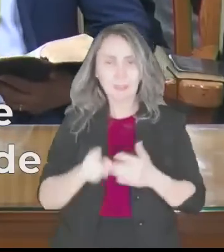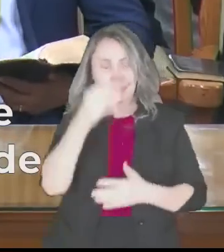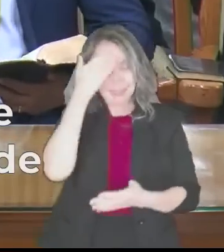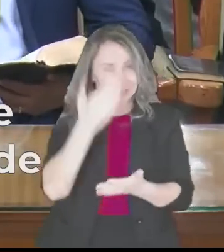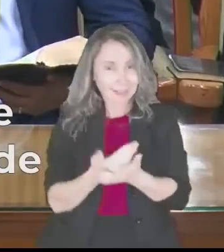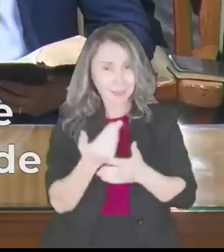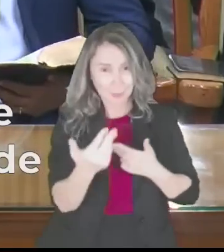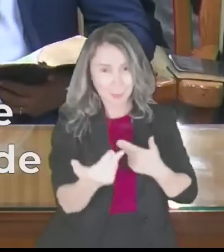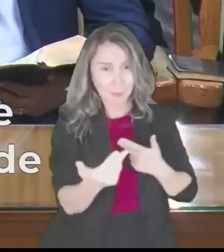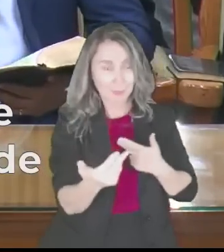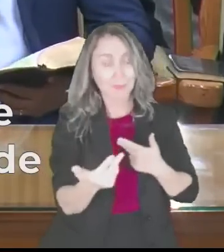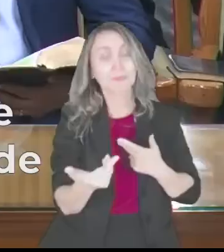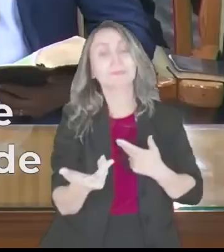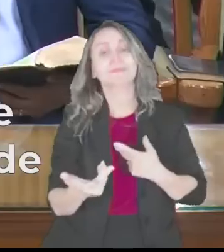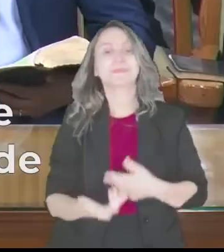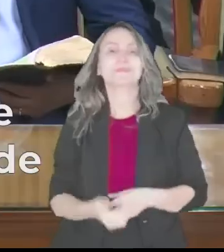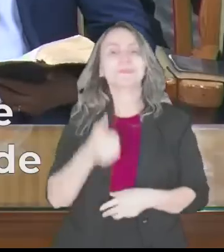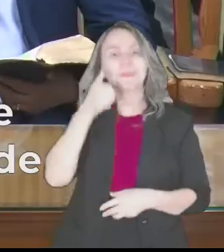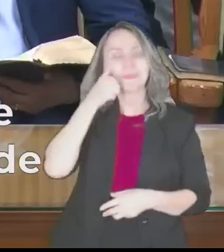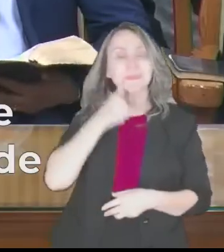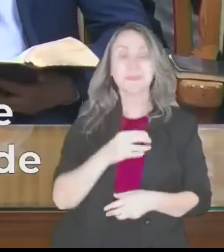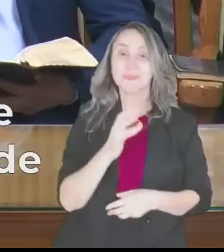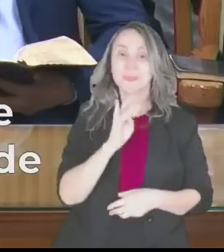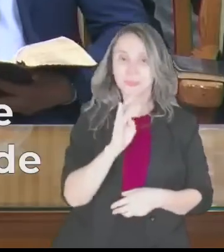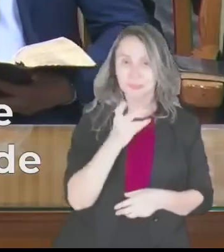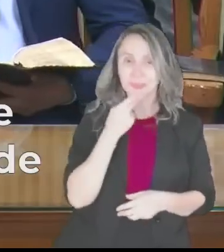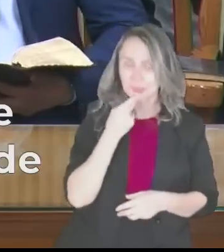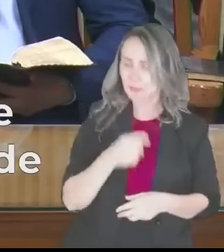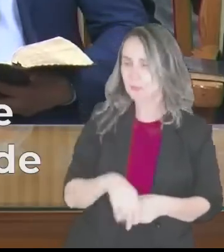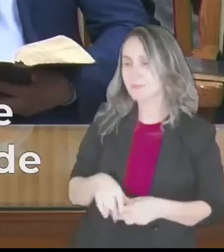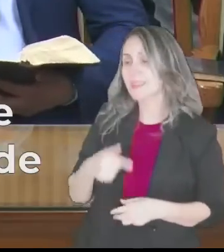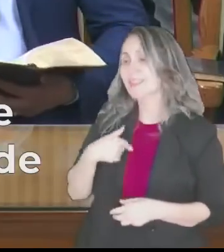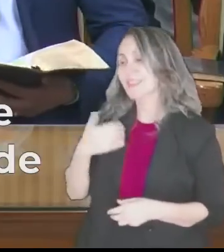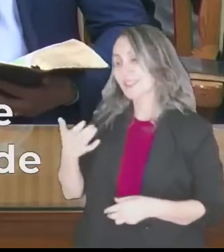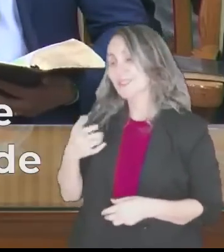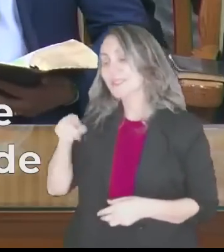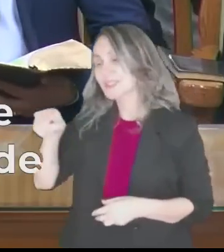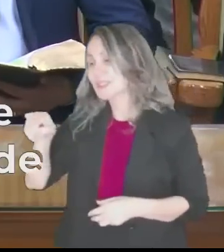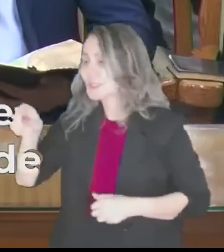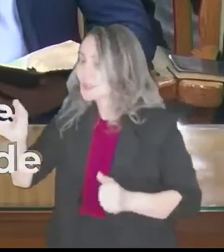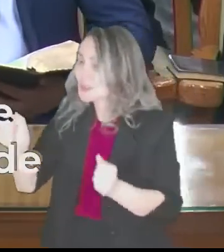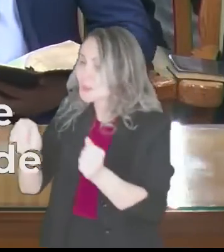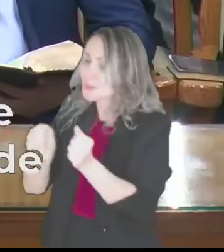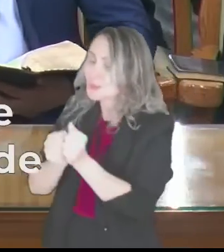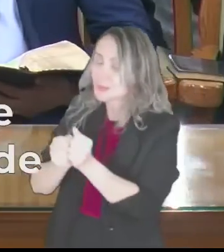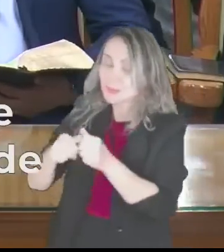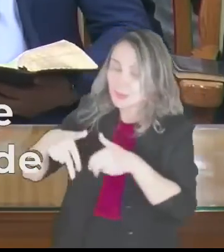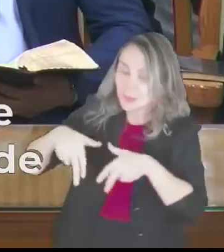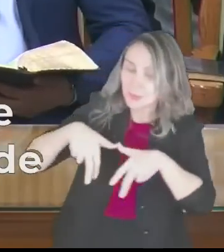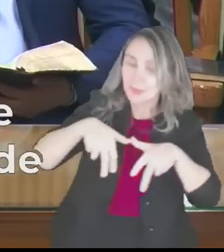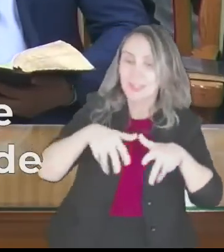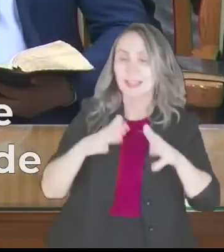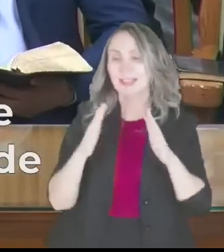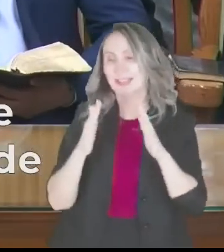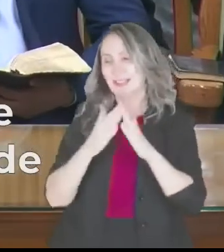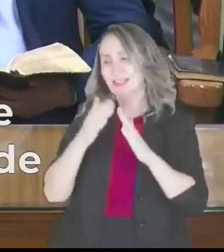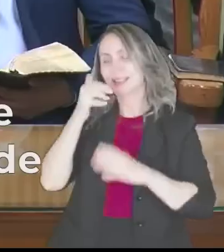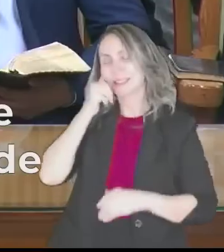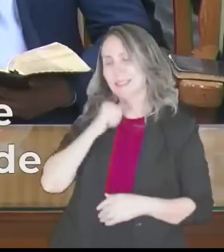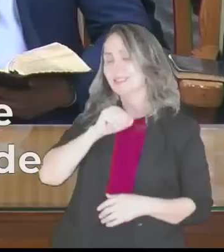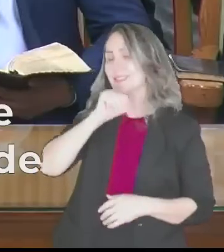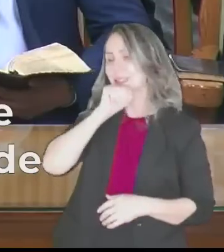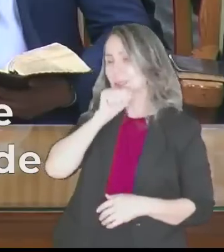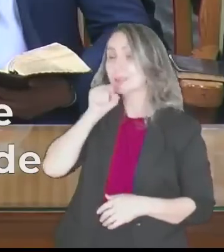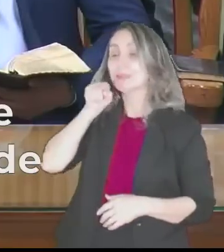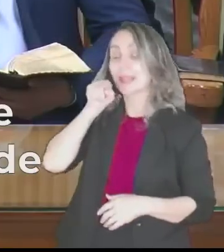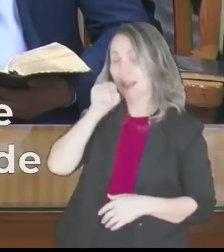de quem? Da minha mãe. E lá tu me ensinarias. Irmãos, nós temos que crer de acordo